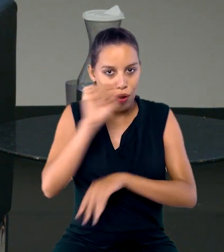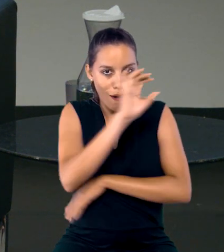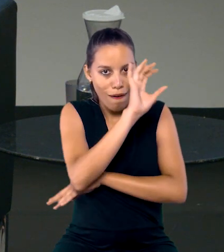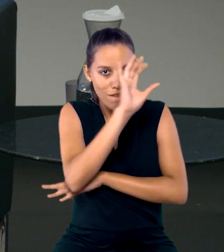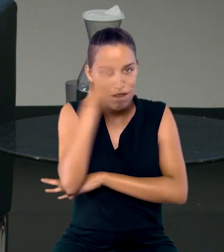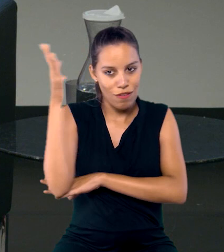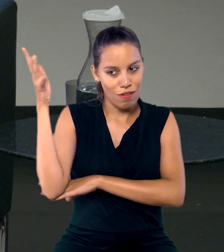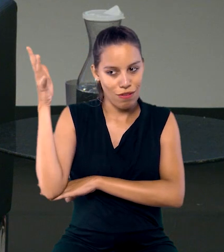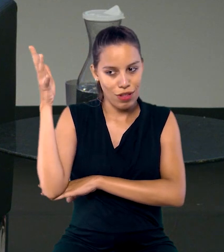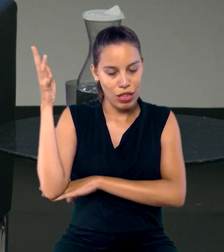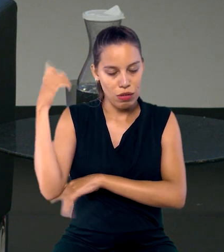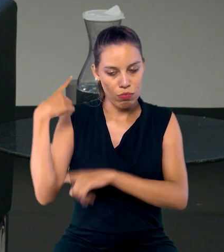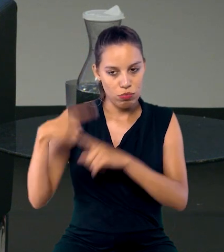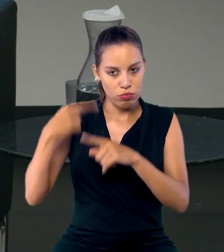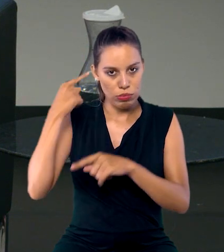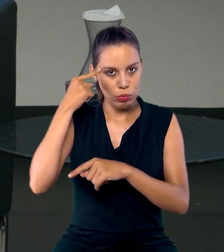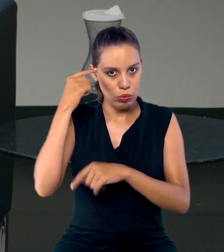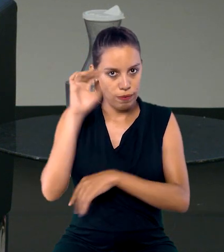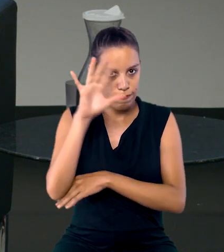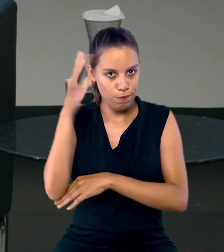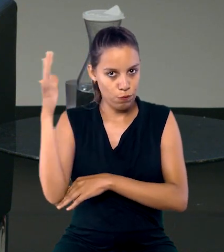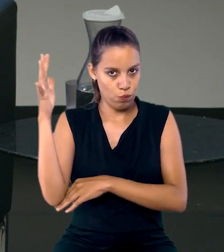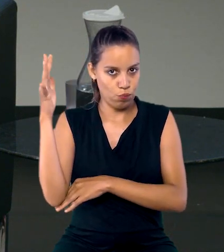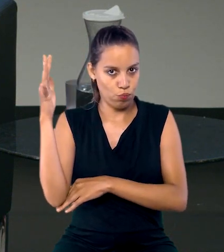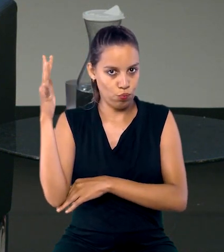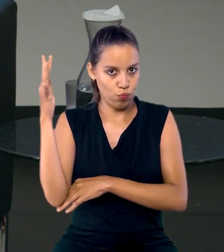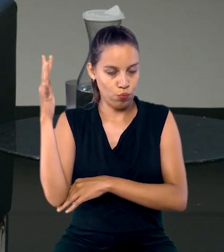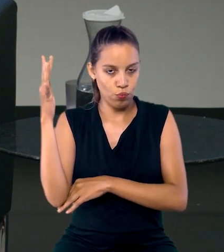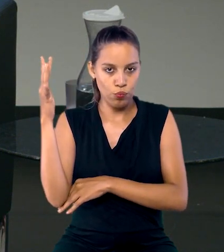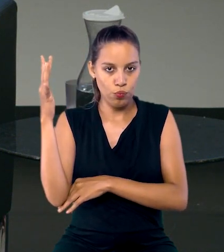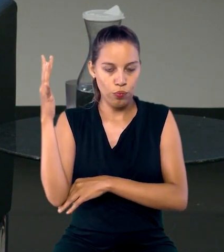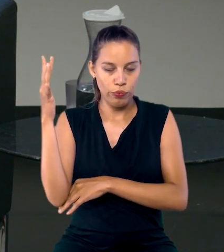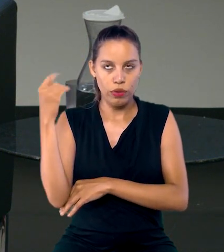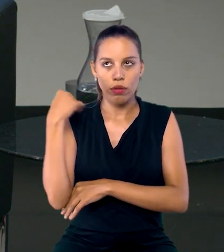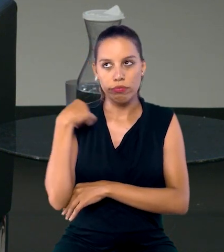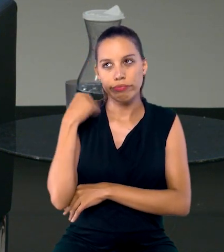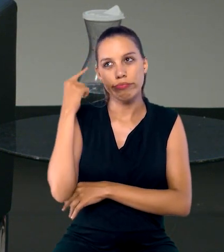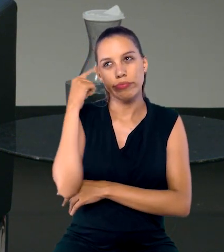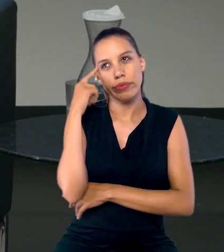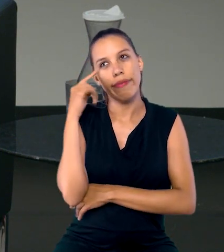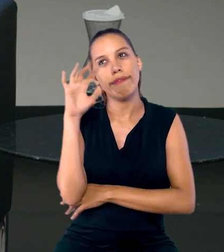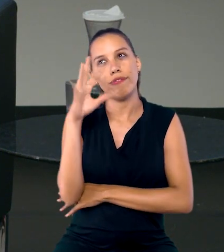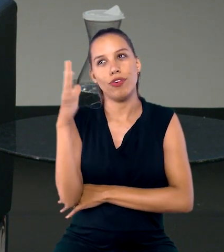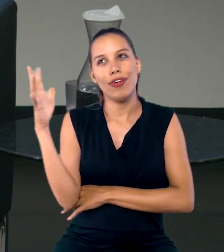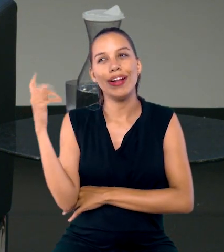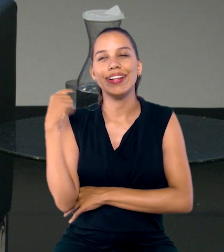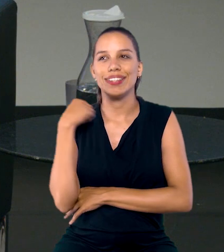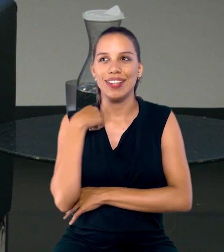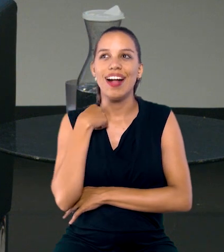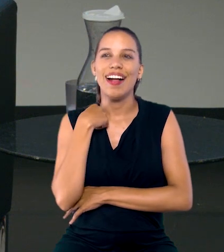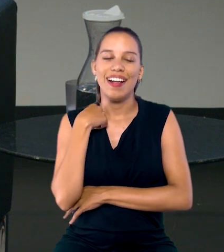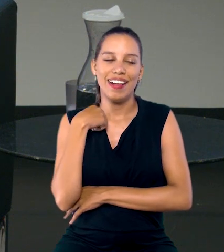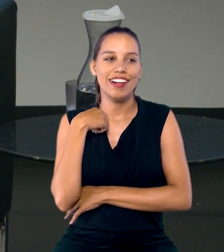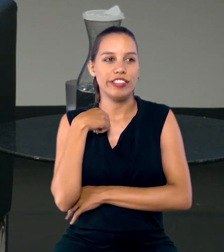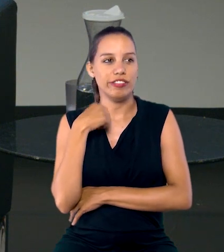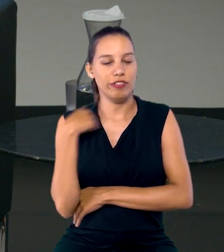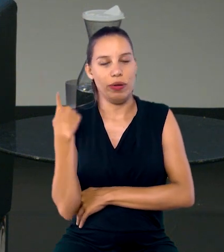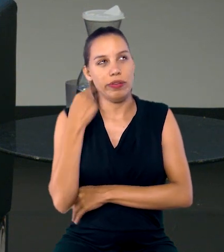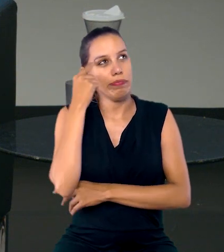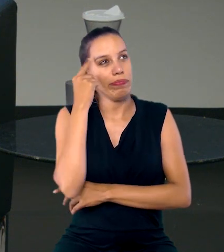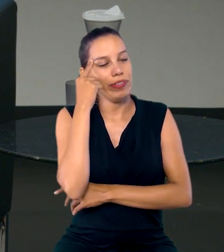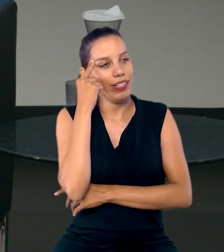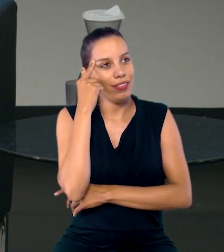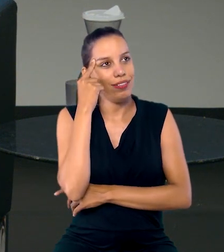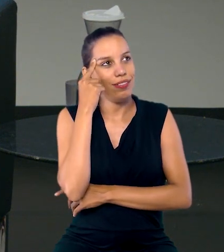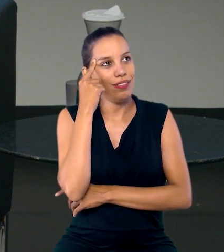Que quando a gente pensa na floresta, quando a gente pensa daqui, como eu pensava também, a gente pensa floresta, a primeira coisa que